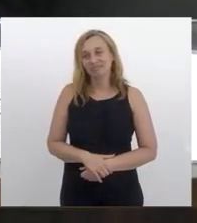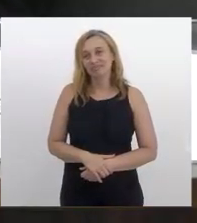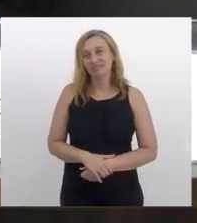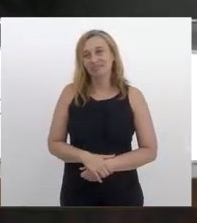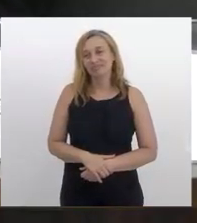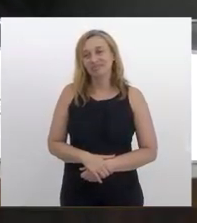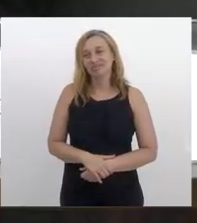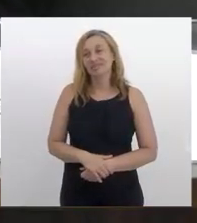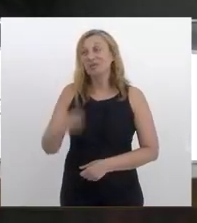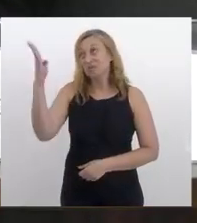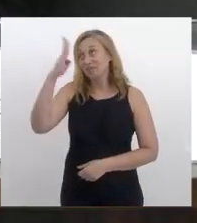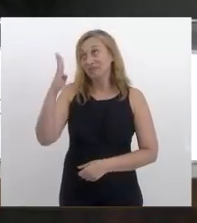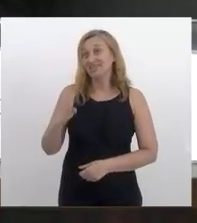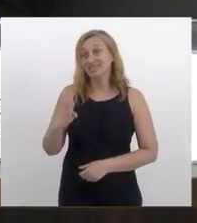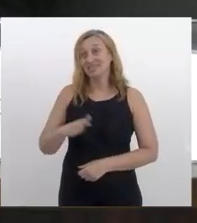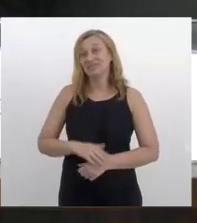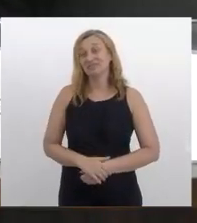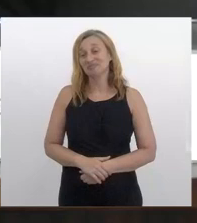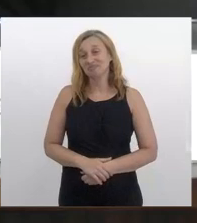como o Brasil,